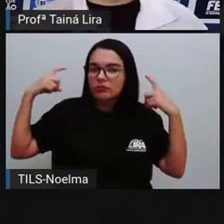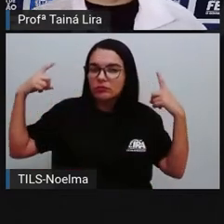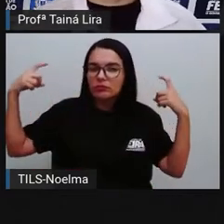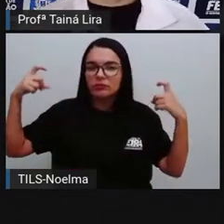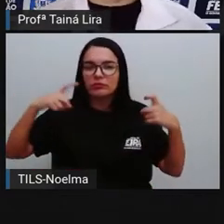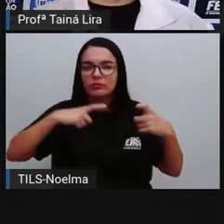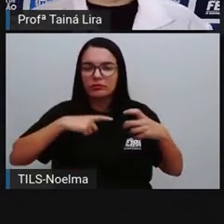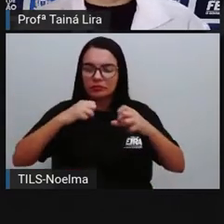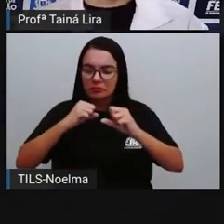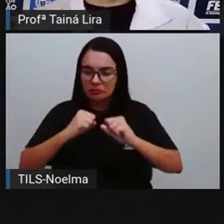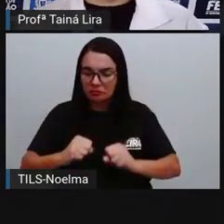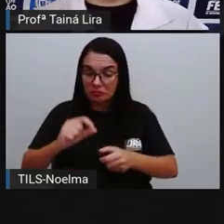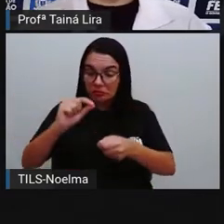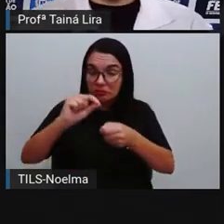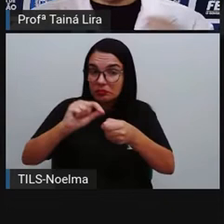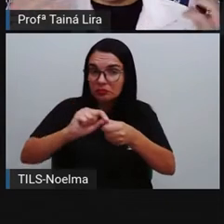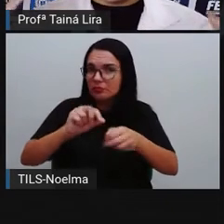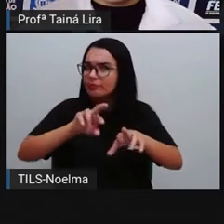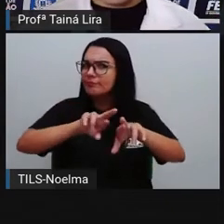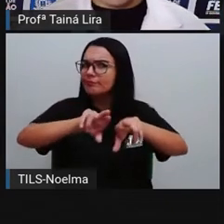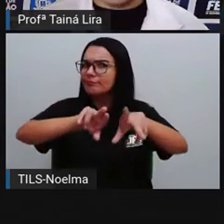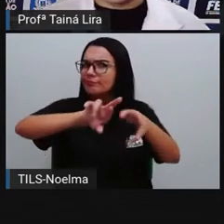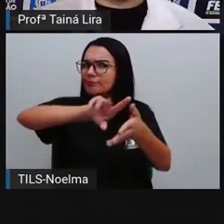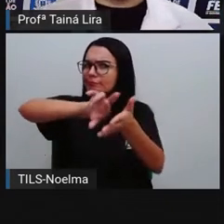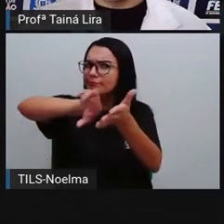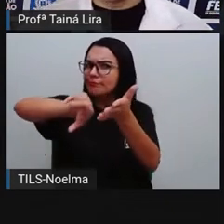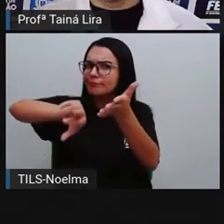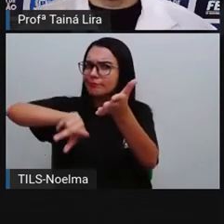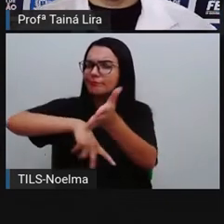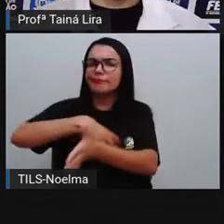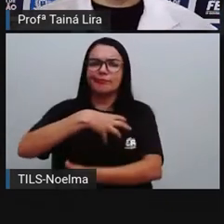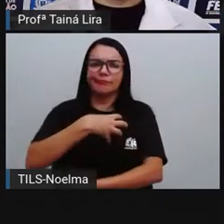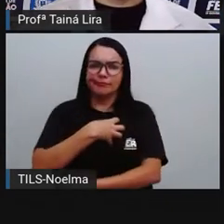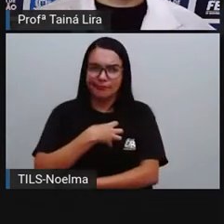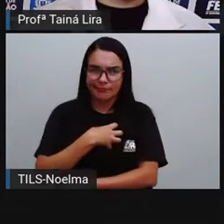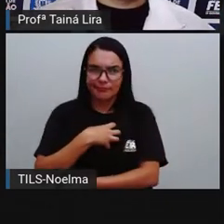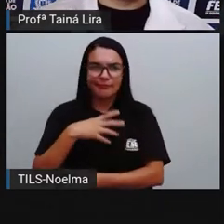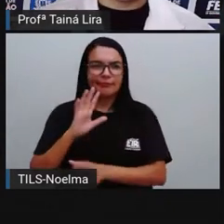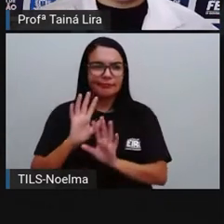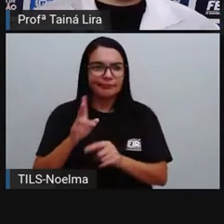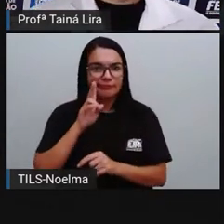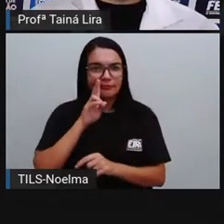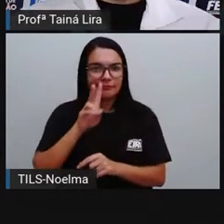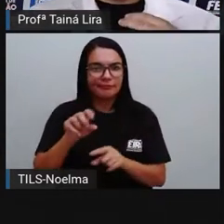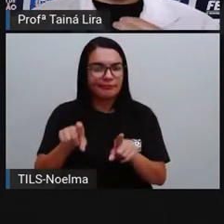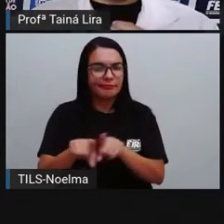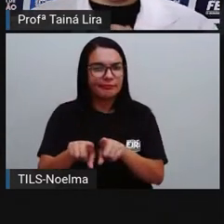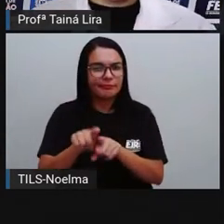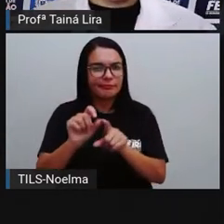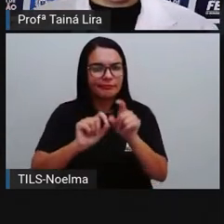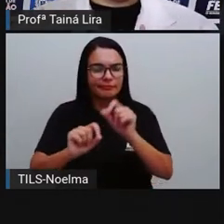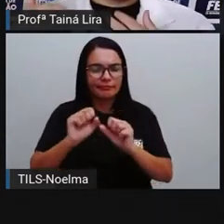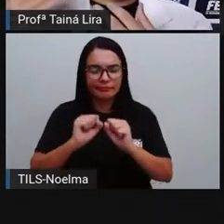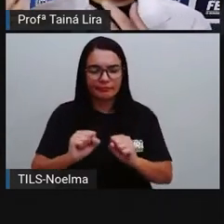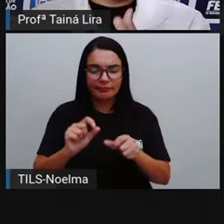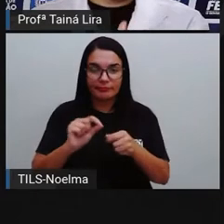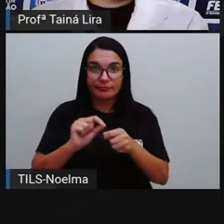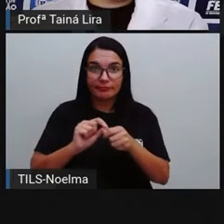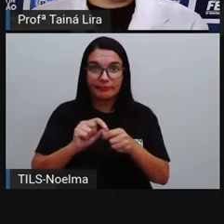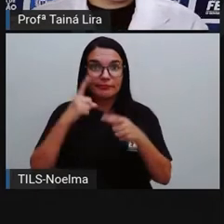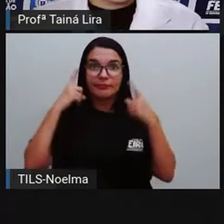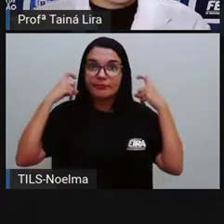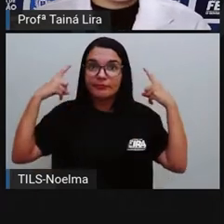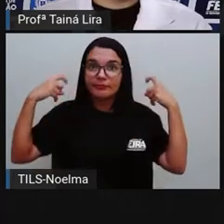ele pode ser produzido aí de diversas formas né Nós vimos que a escola e produzir o som aí com